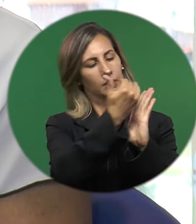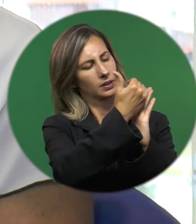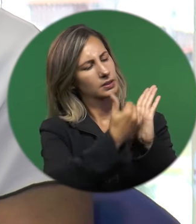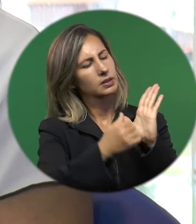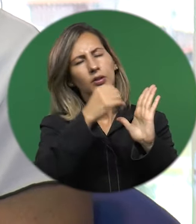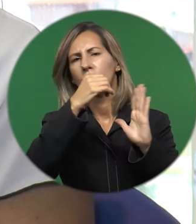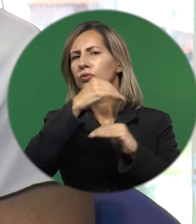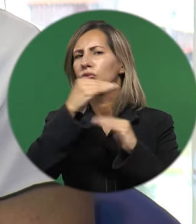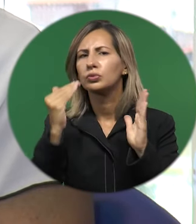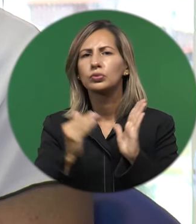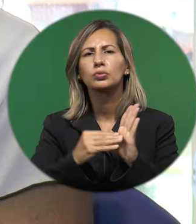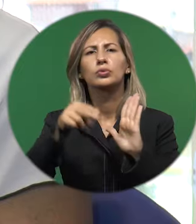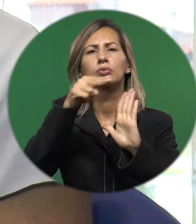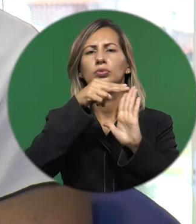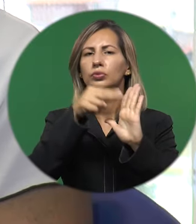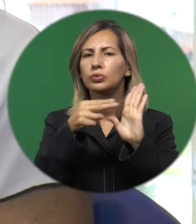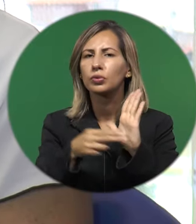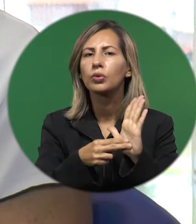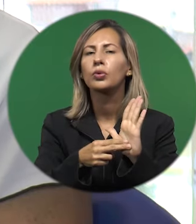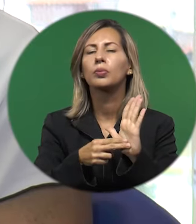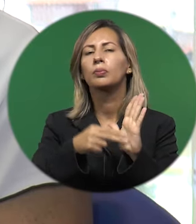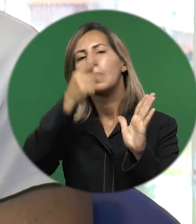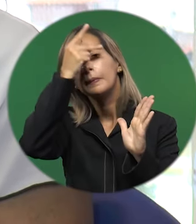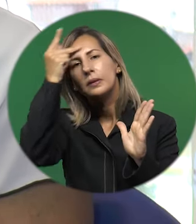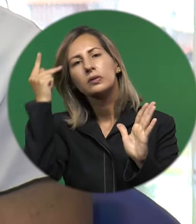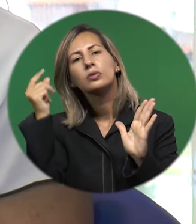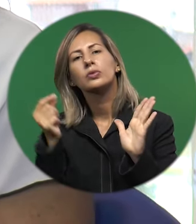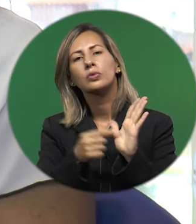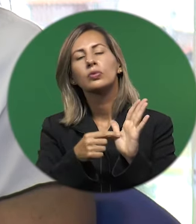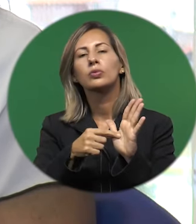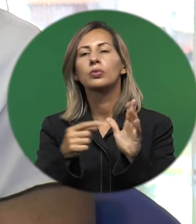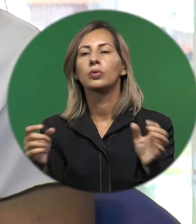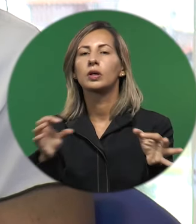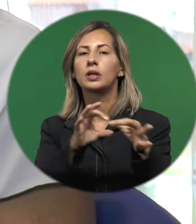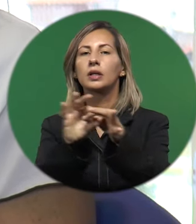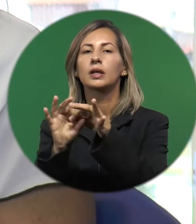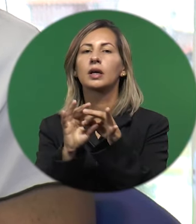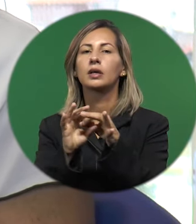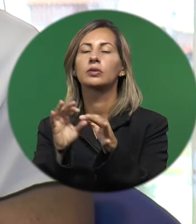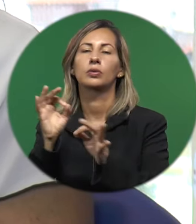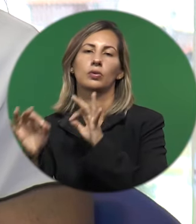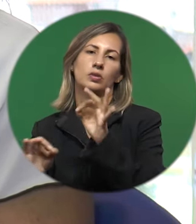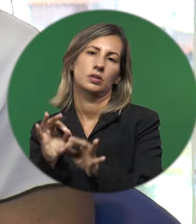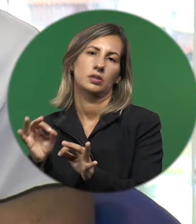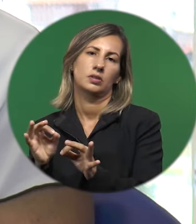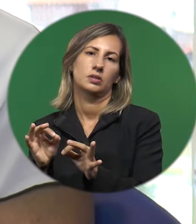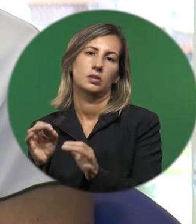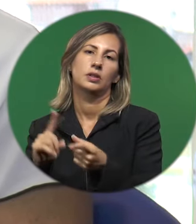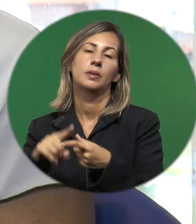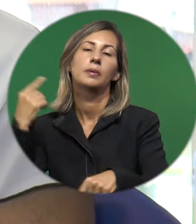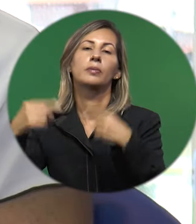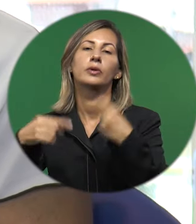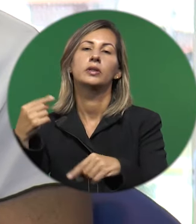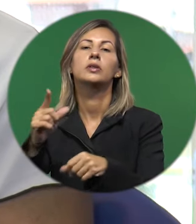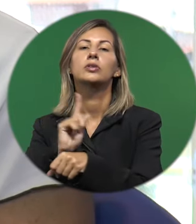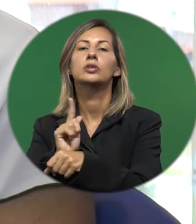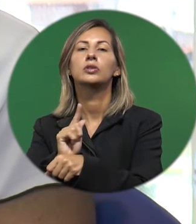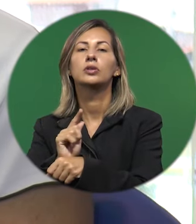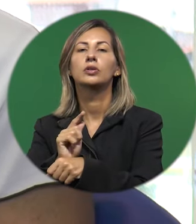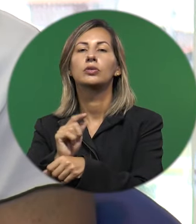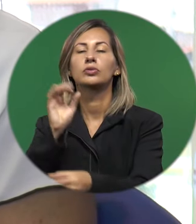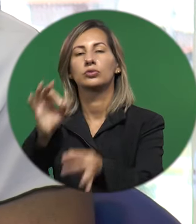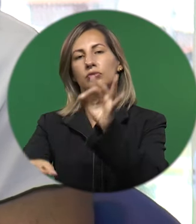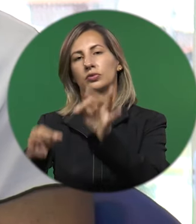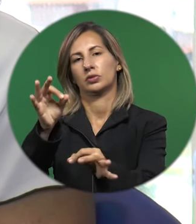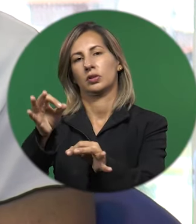estão traçadas ali todas as diretrizes e a política de gestão de pessoas, que está alinhada com o nosso planejamento estratégico e com a política de gestão de